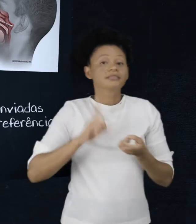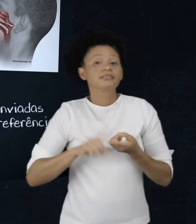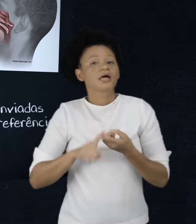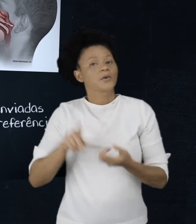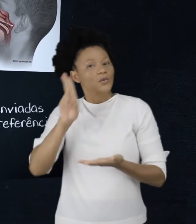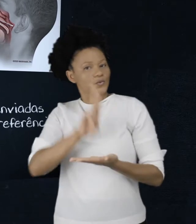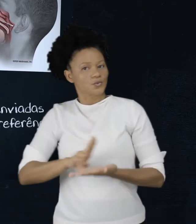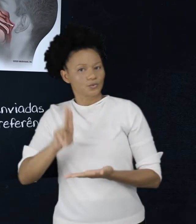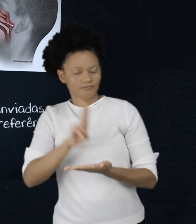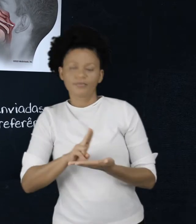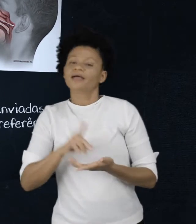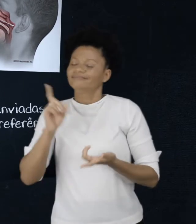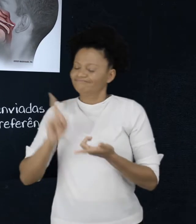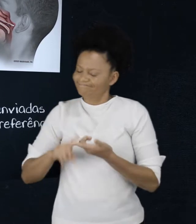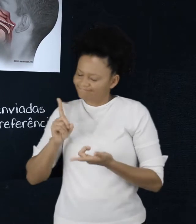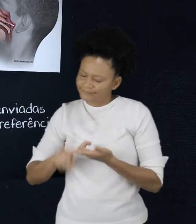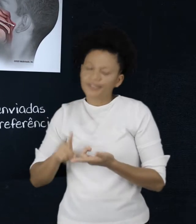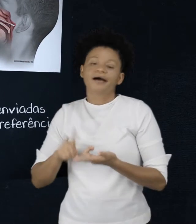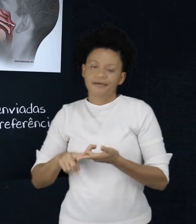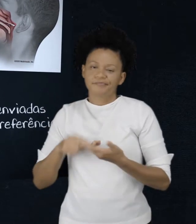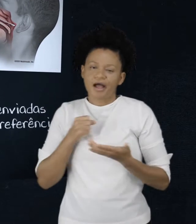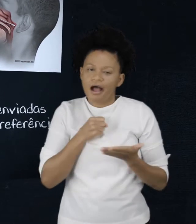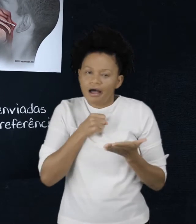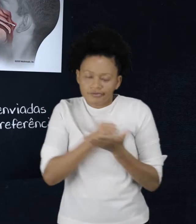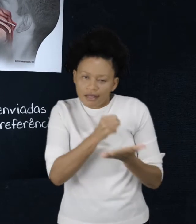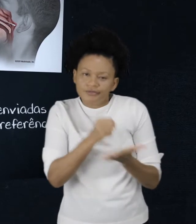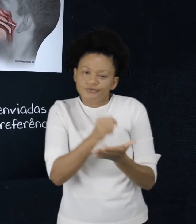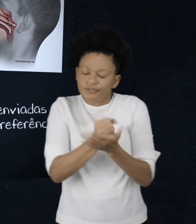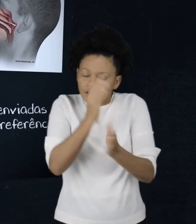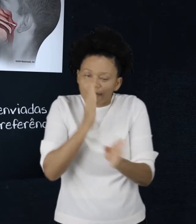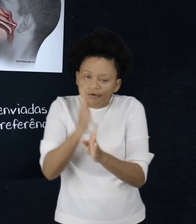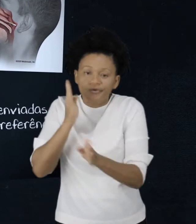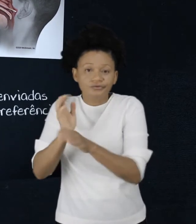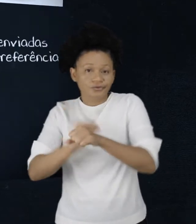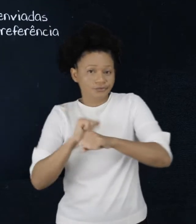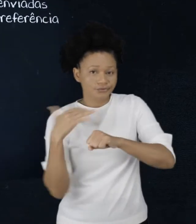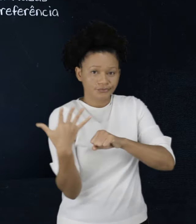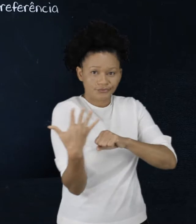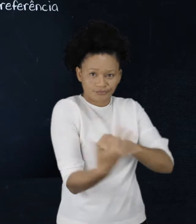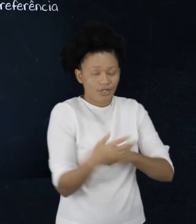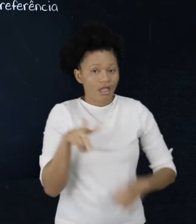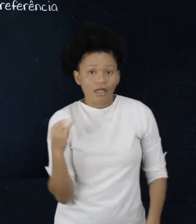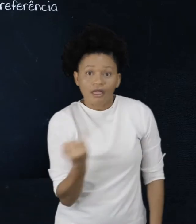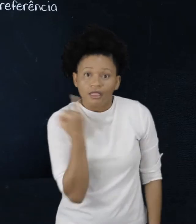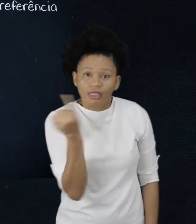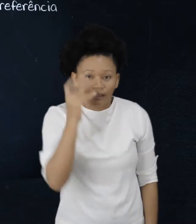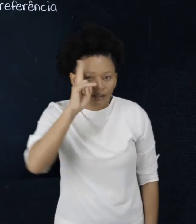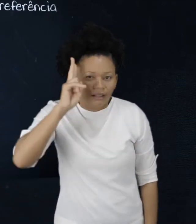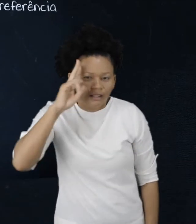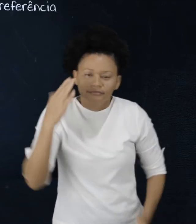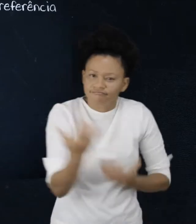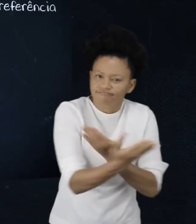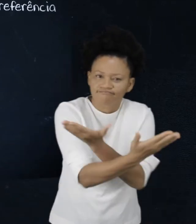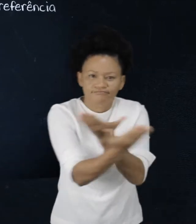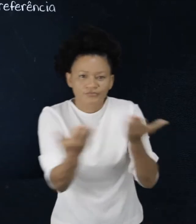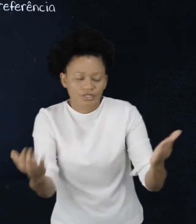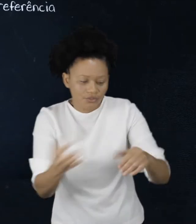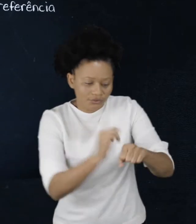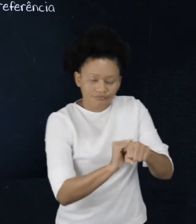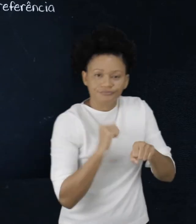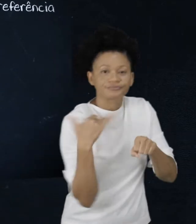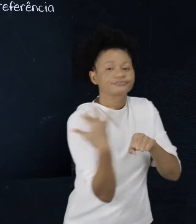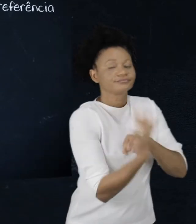as universidades, que também estão auxiliando no diagnóstico da COVID-19. É importante lembrarmos que os